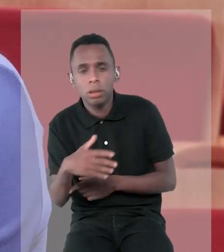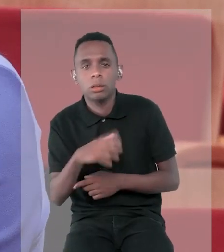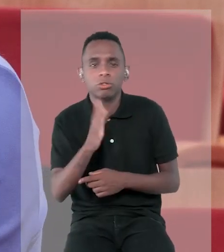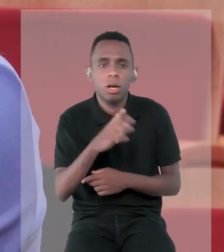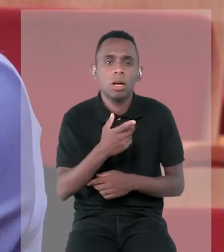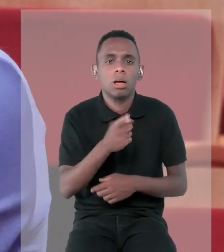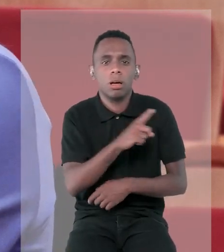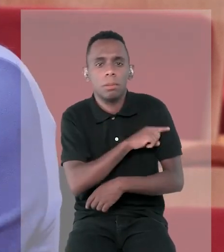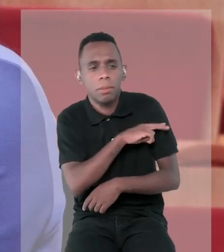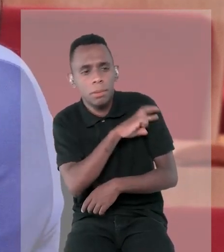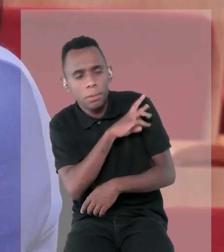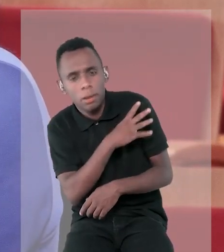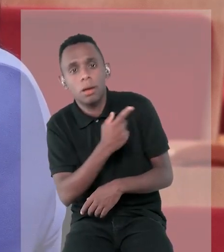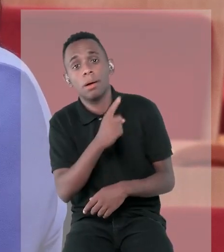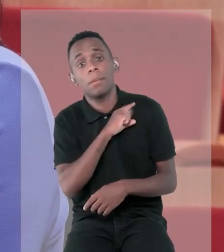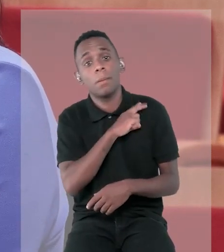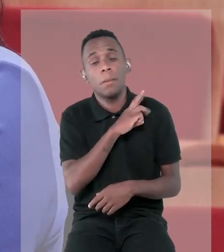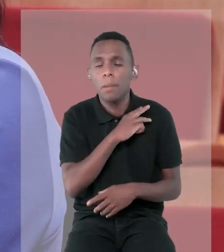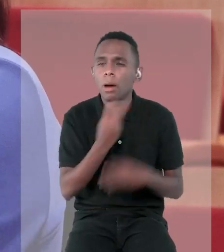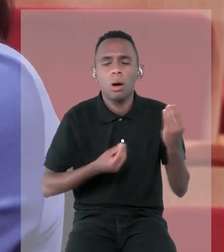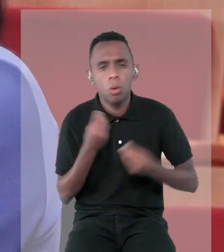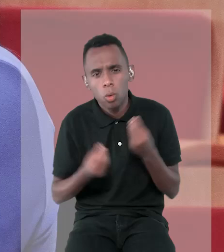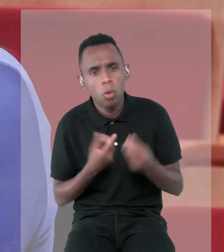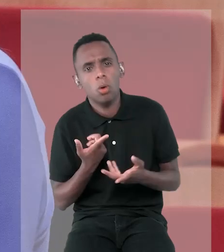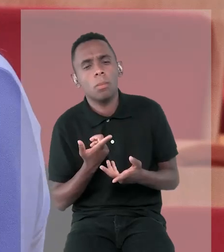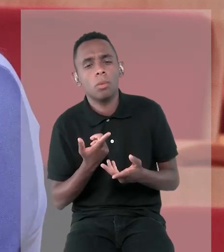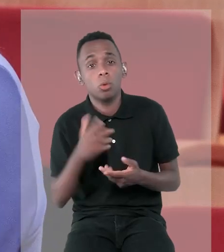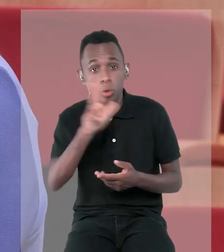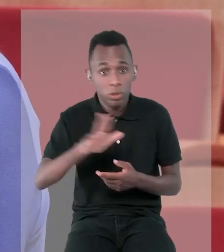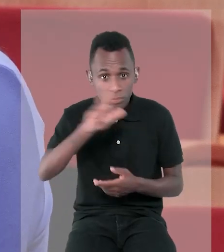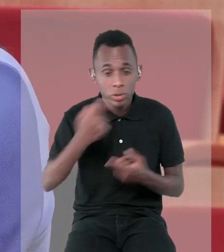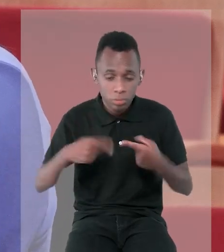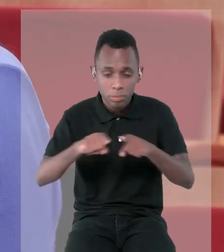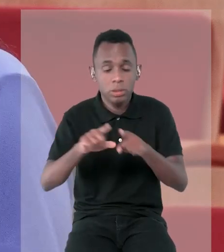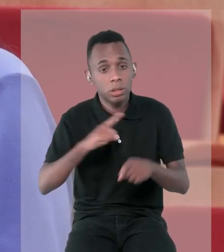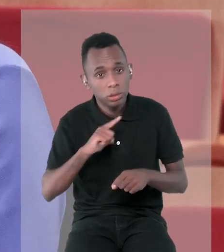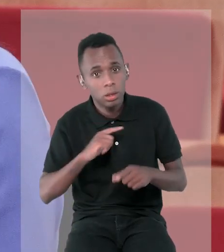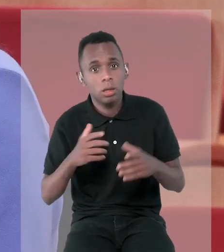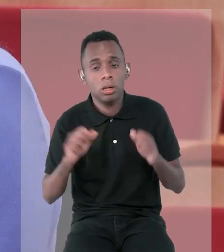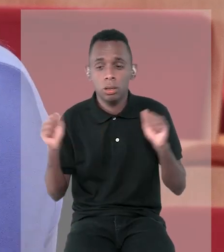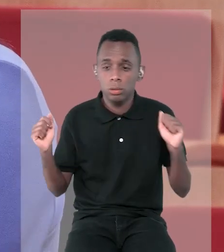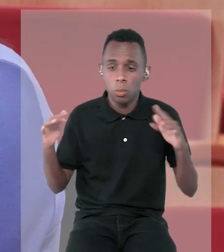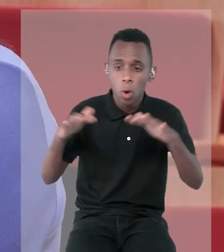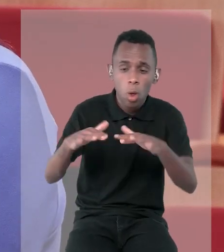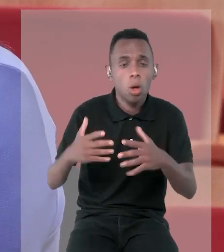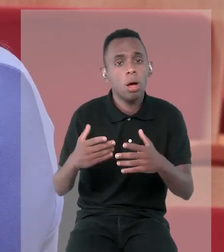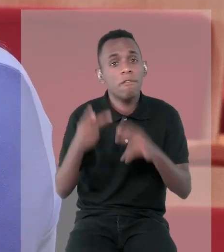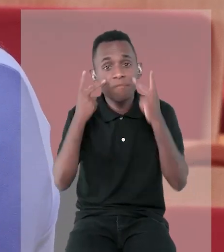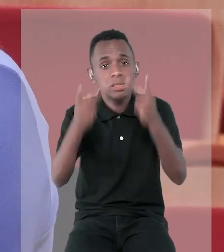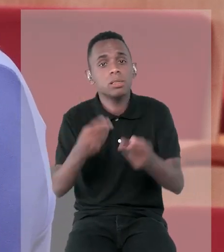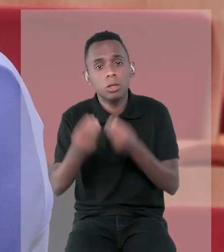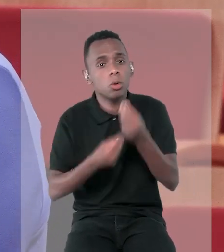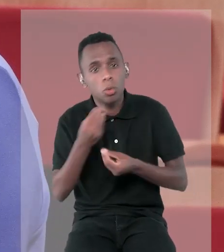ensino fundamental, ensino médio também, e universidades, têm essa parceria, os grupos vão, visitam. Qual que é